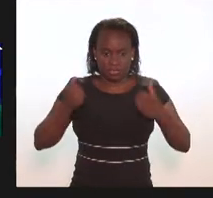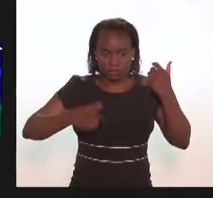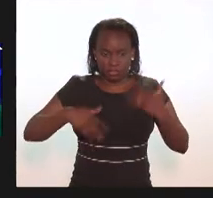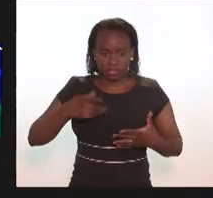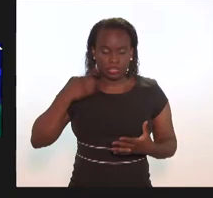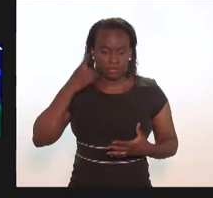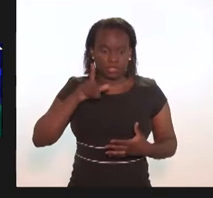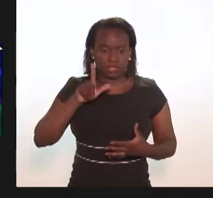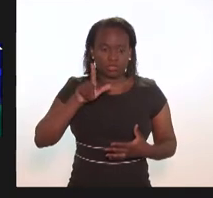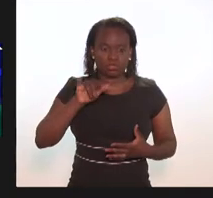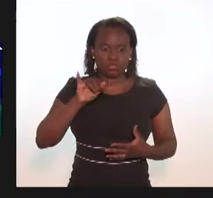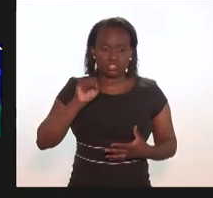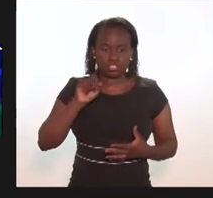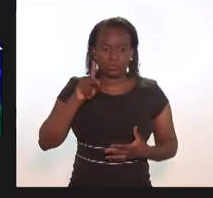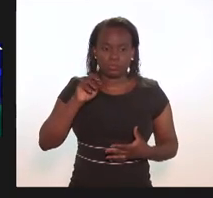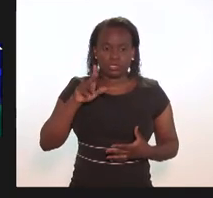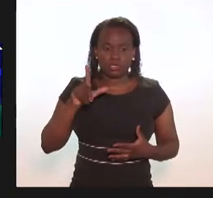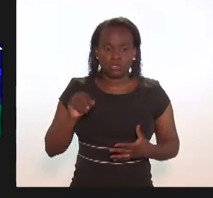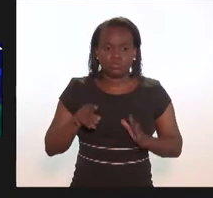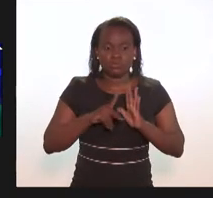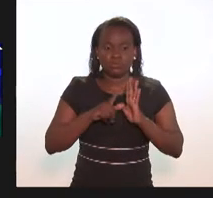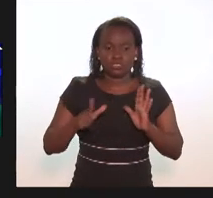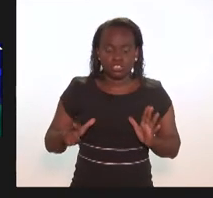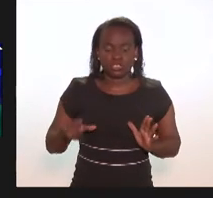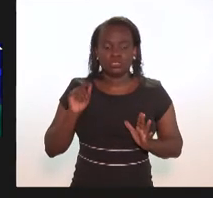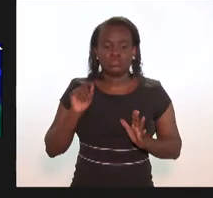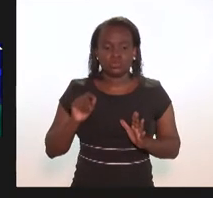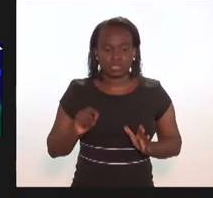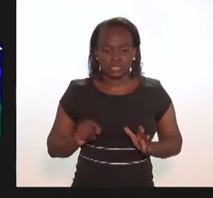Paulo. Esse projeto é um projeto que